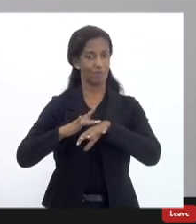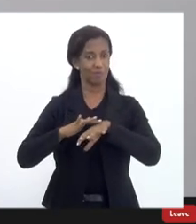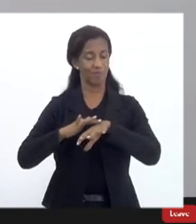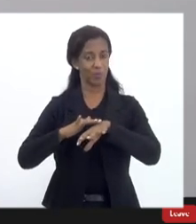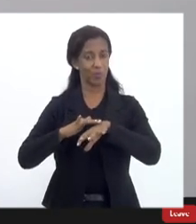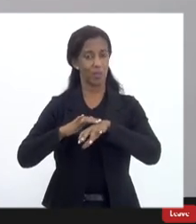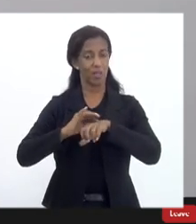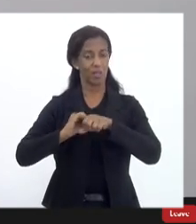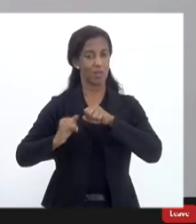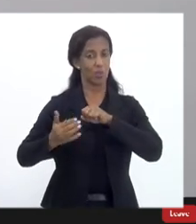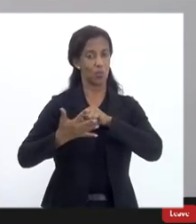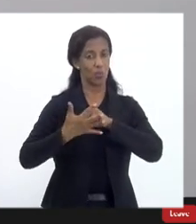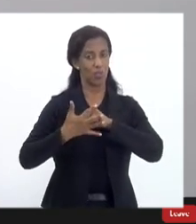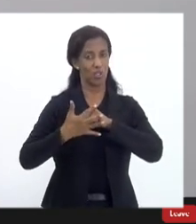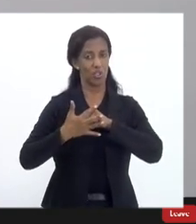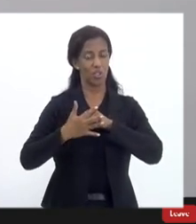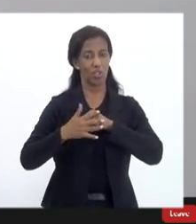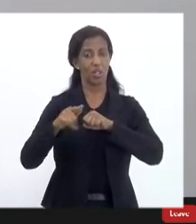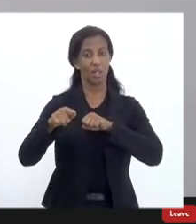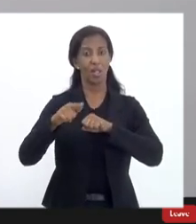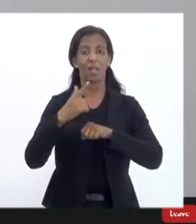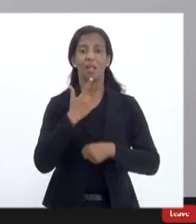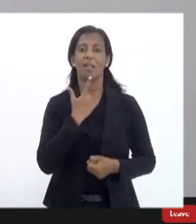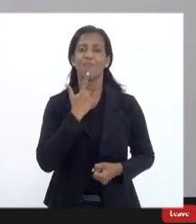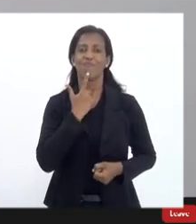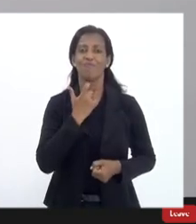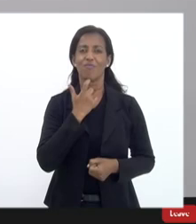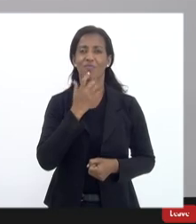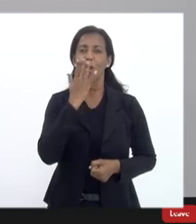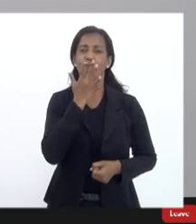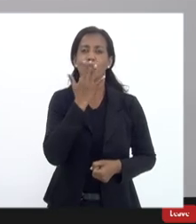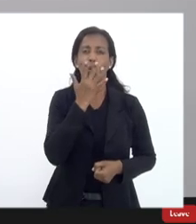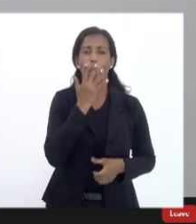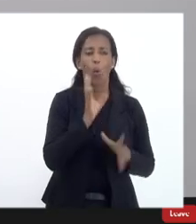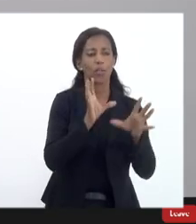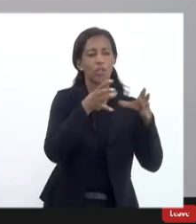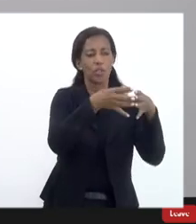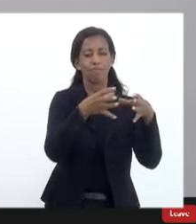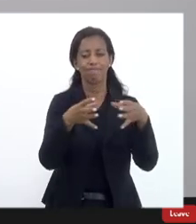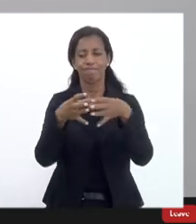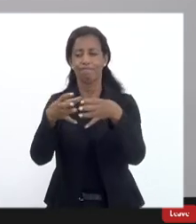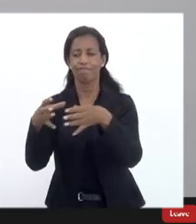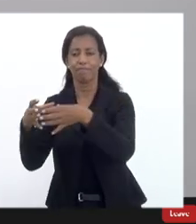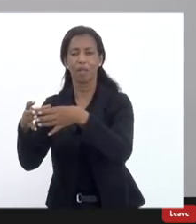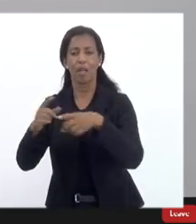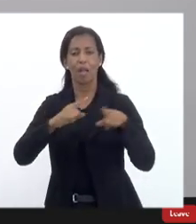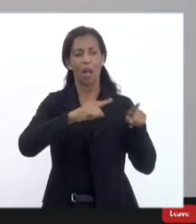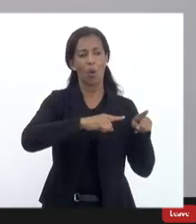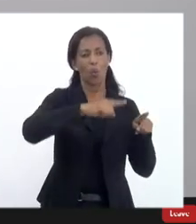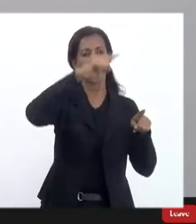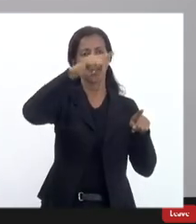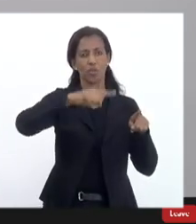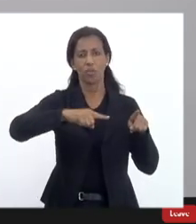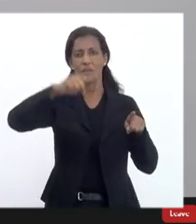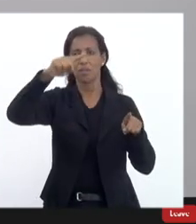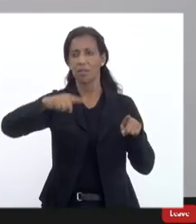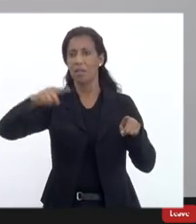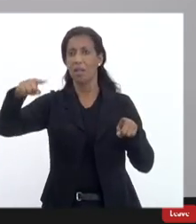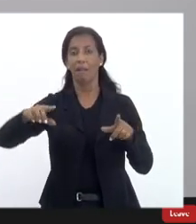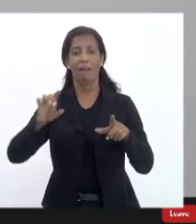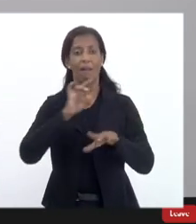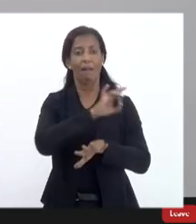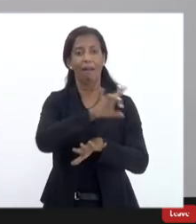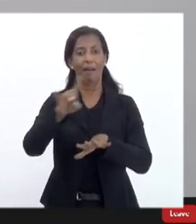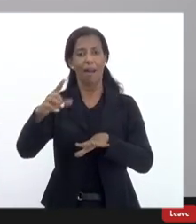ela se traduz no código de bandeiras que revelam o estágio de risco em que cada município se